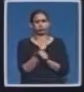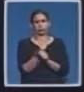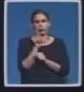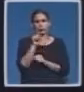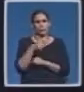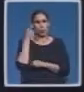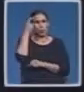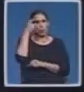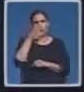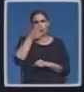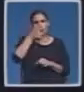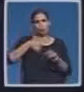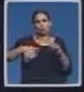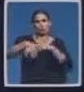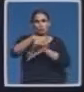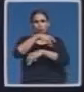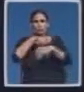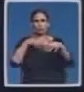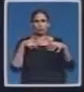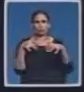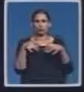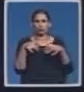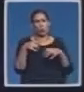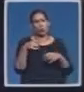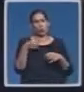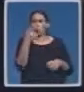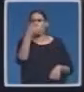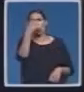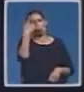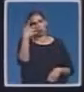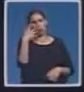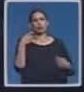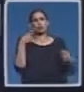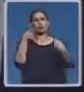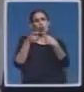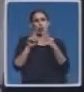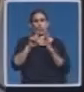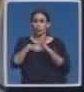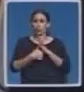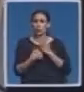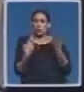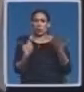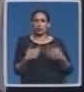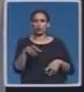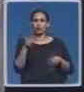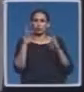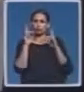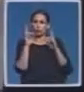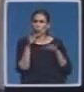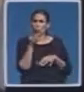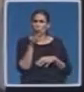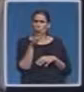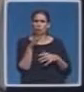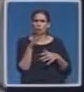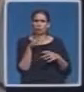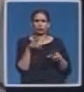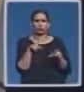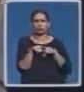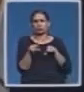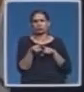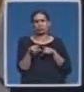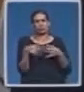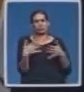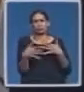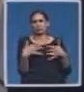nordestenses para este projeto. E agora aquilo que se espera é que, sem olhar a cores partidárias, se desenvolva um novo rumo, um